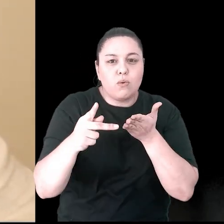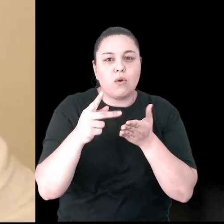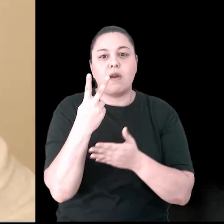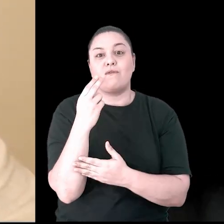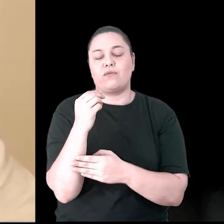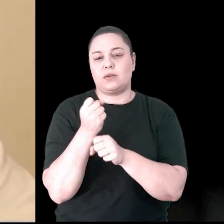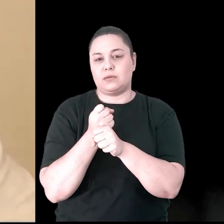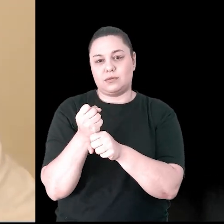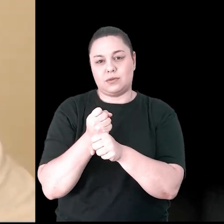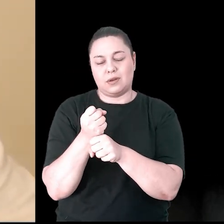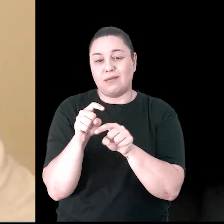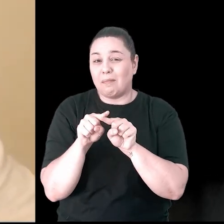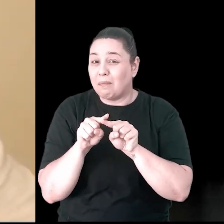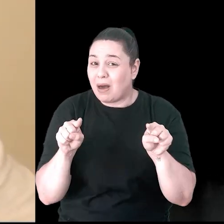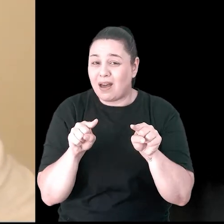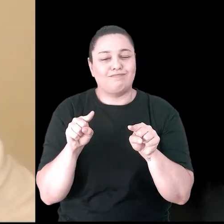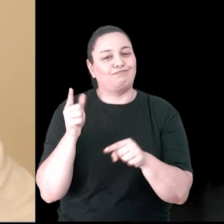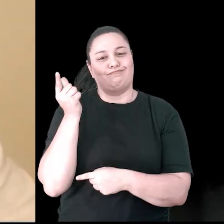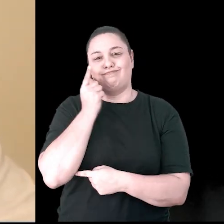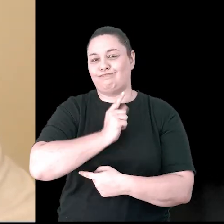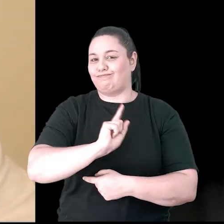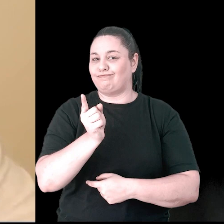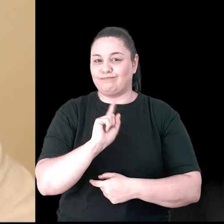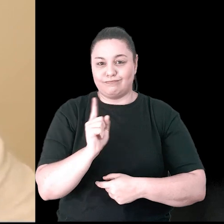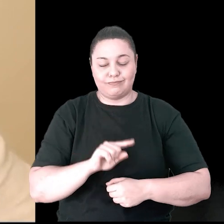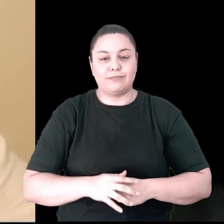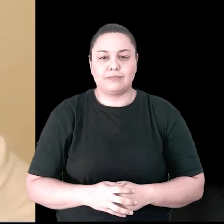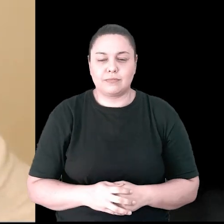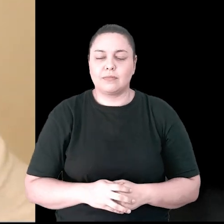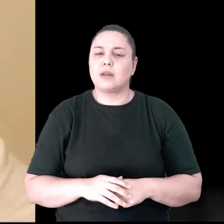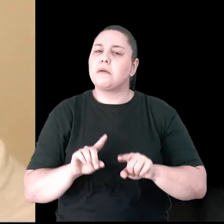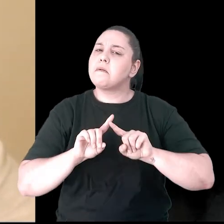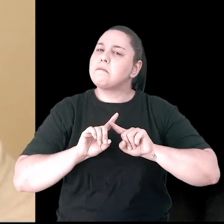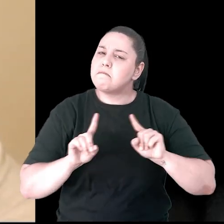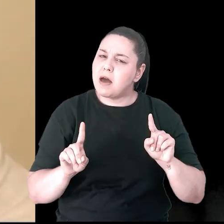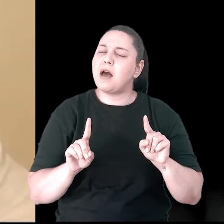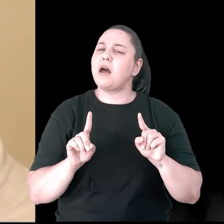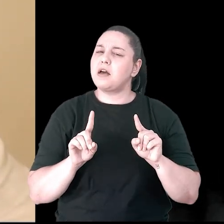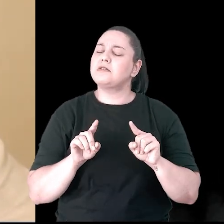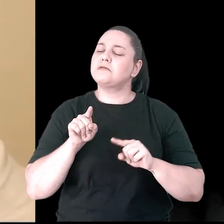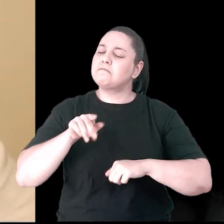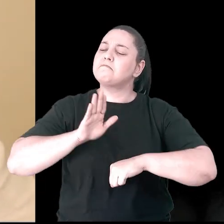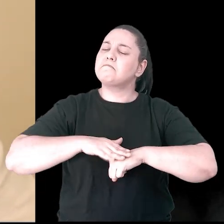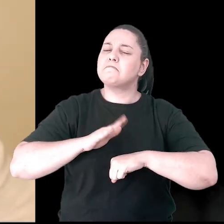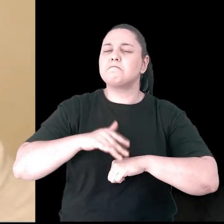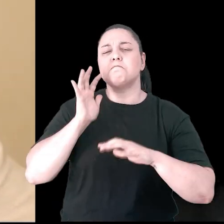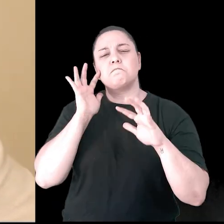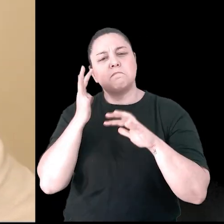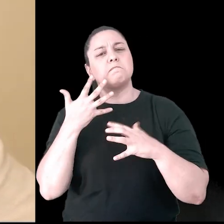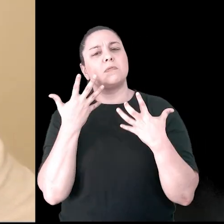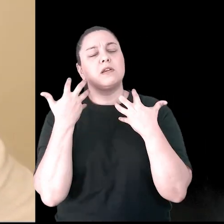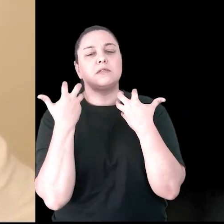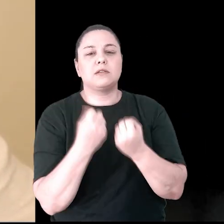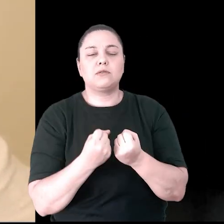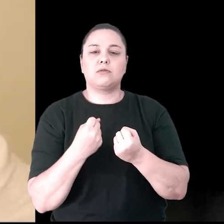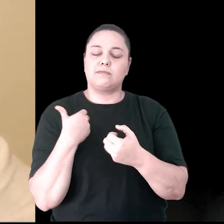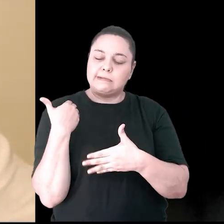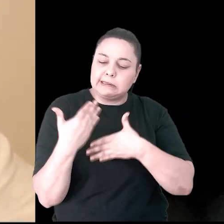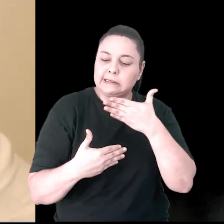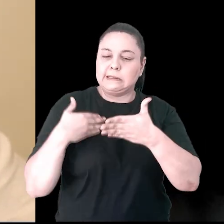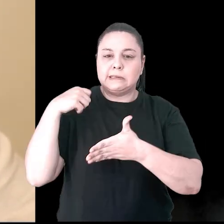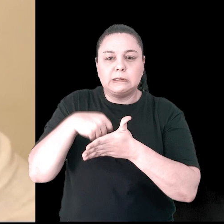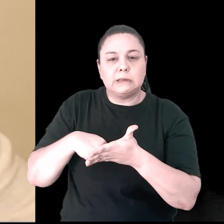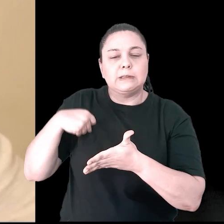luciferina nos últimos 20 anos, mas não havia tido sucesso. Contudo, após muito trabalho árduo,